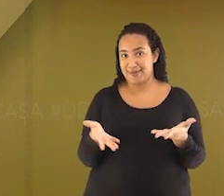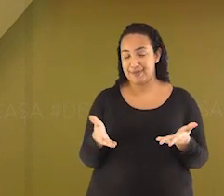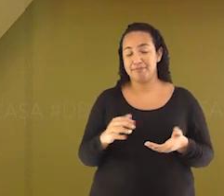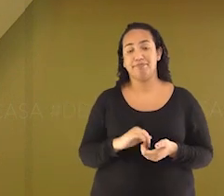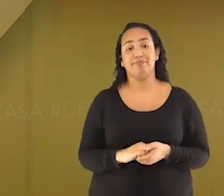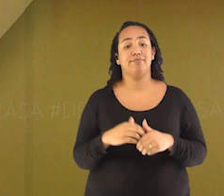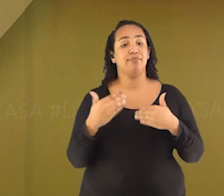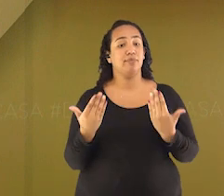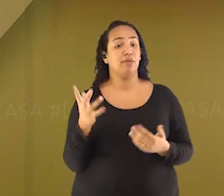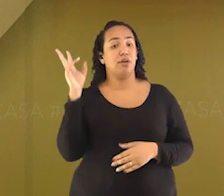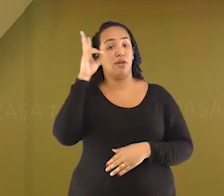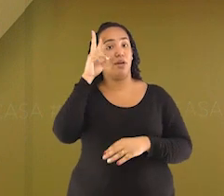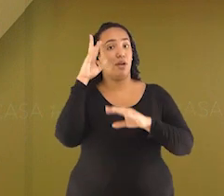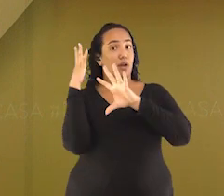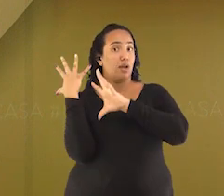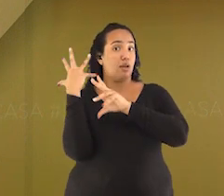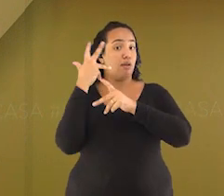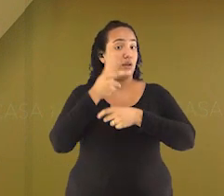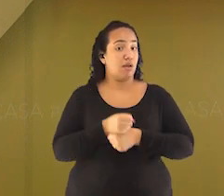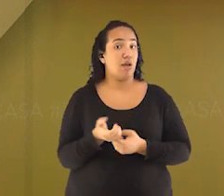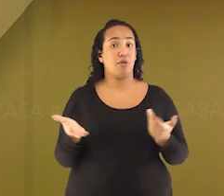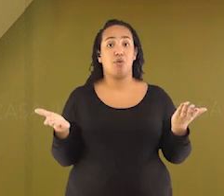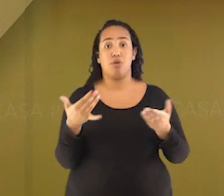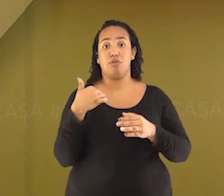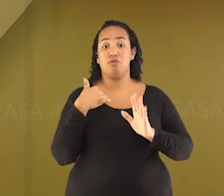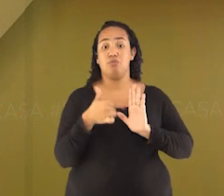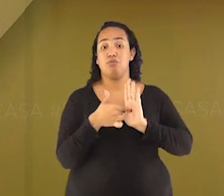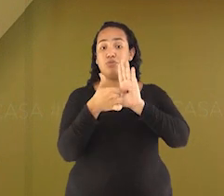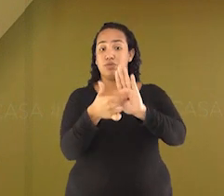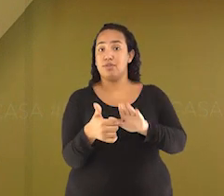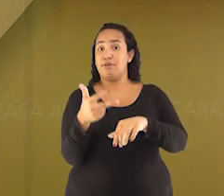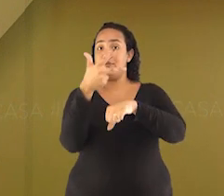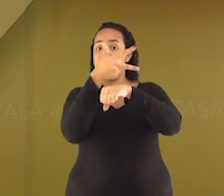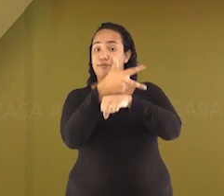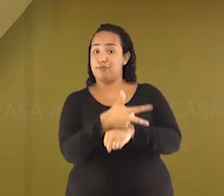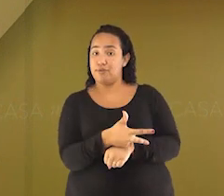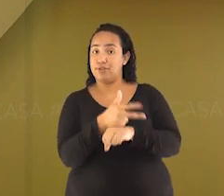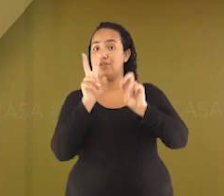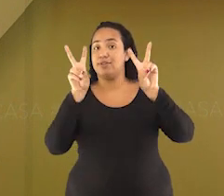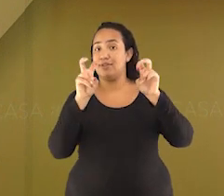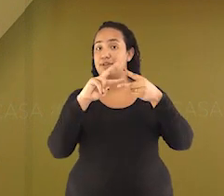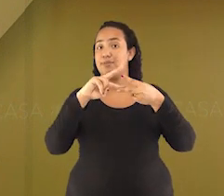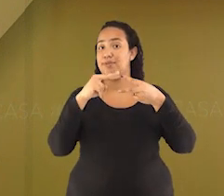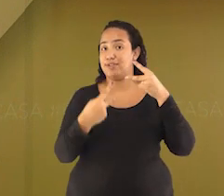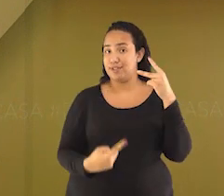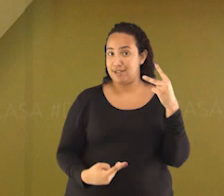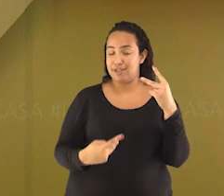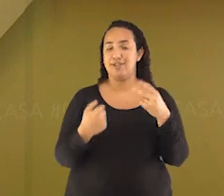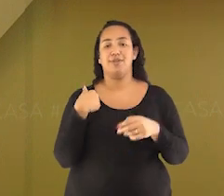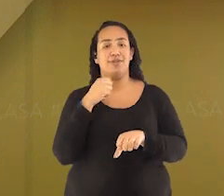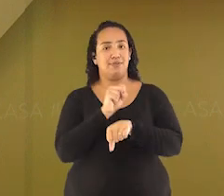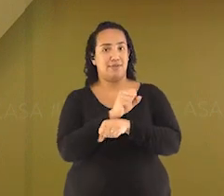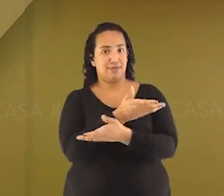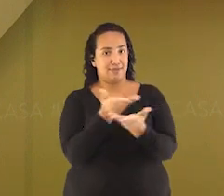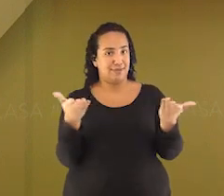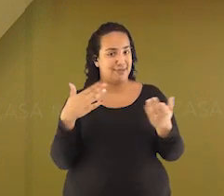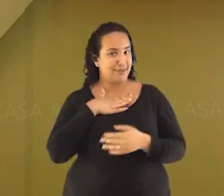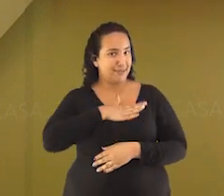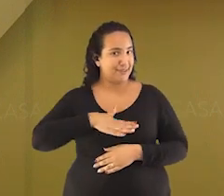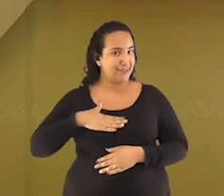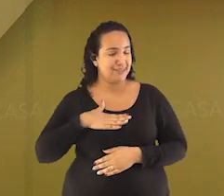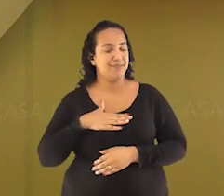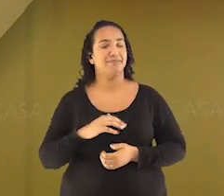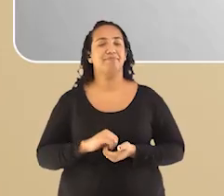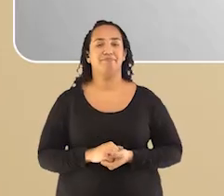para relembrar a aula de hoje, a gente fica com este vídeo do mural interativo sobre genética e hereditariedade. Eu espero que